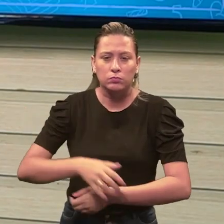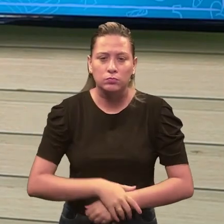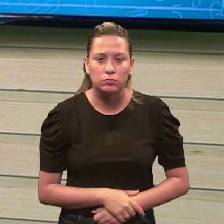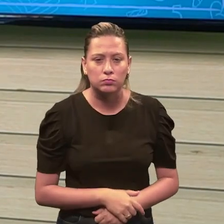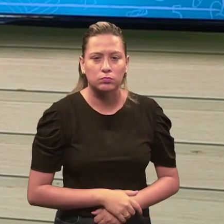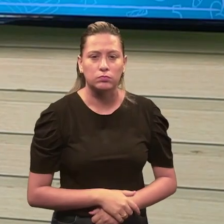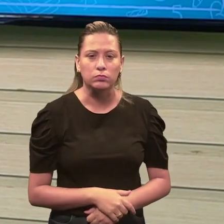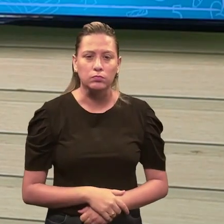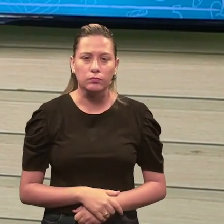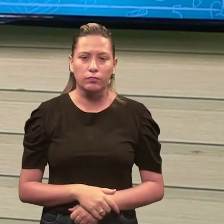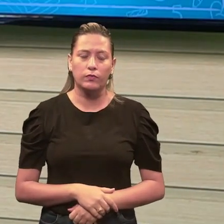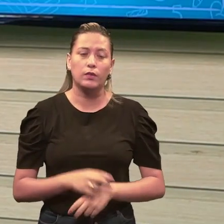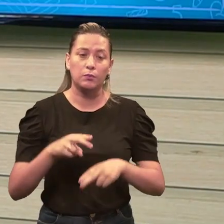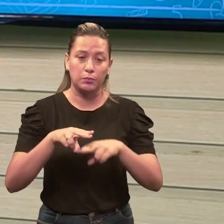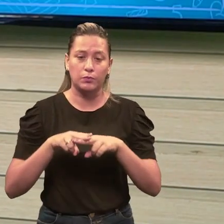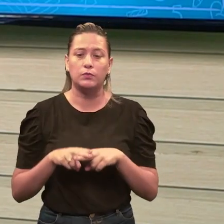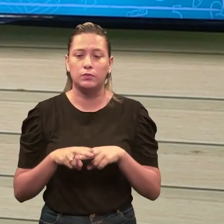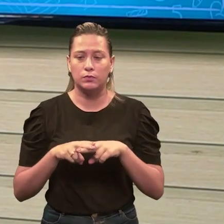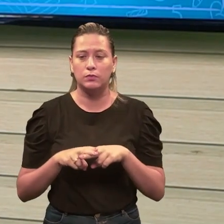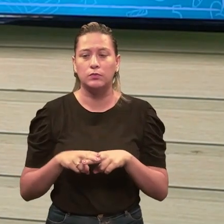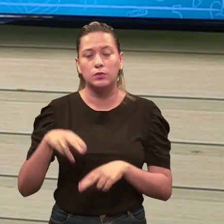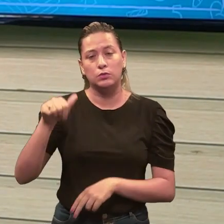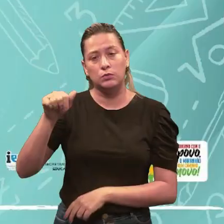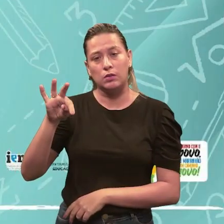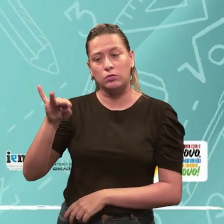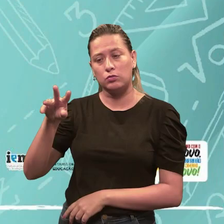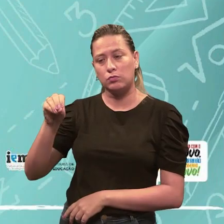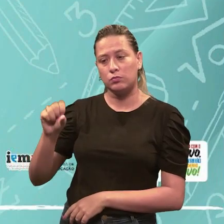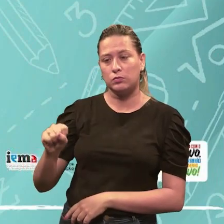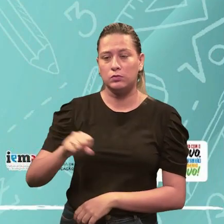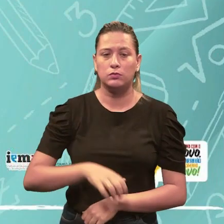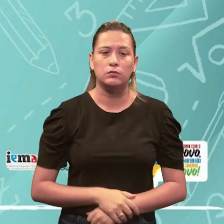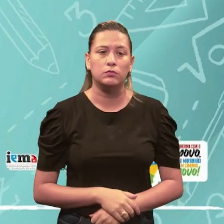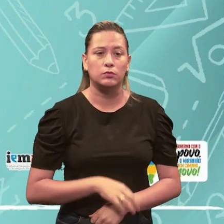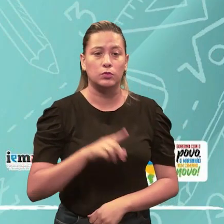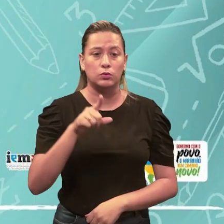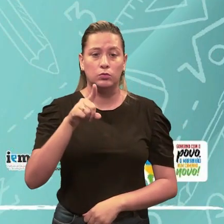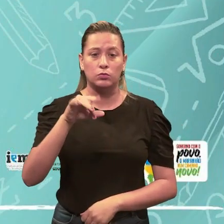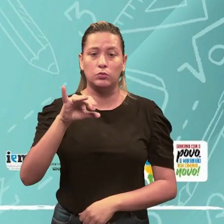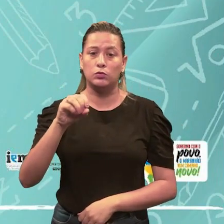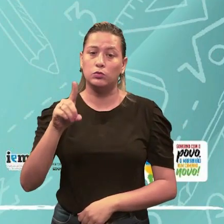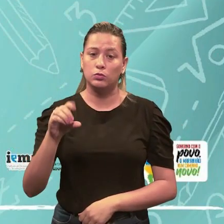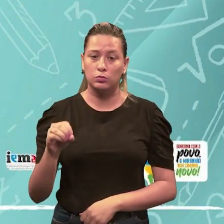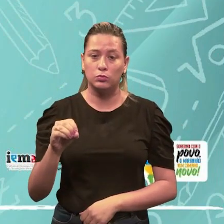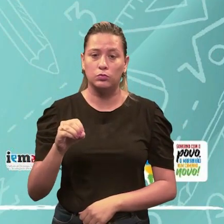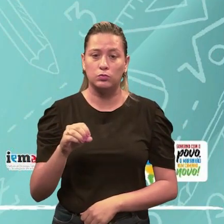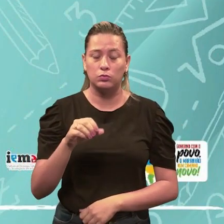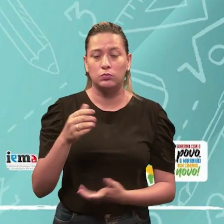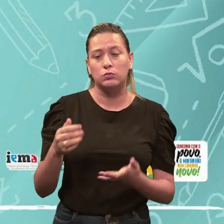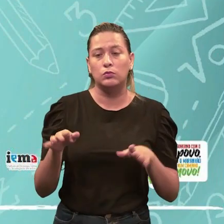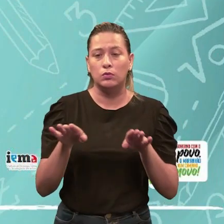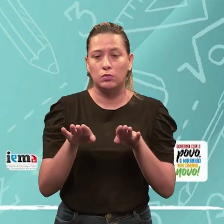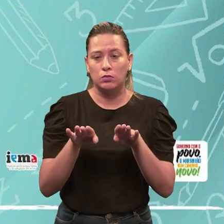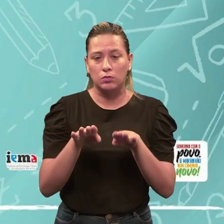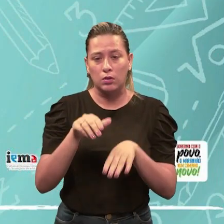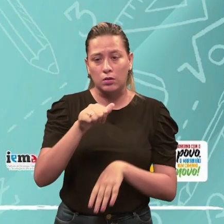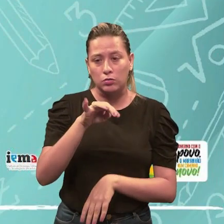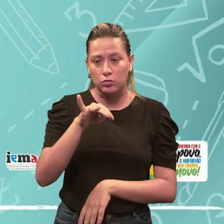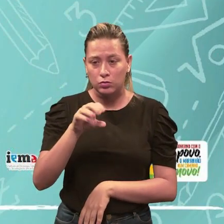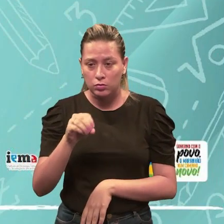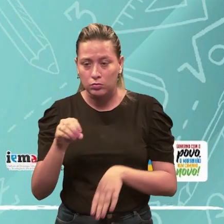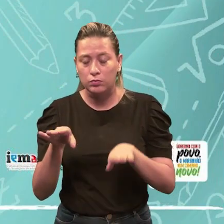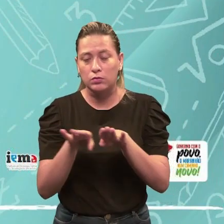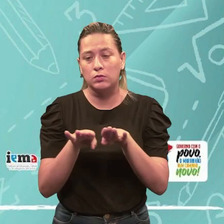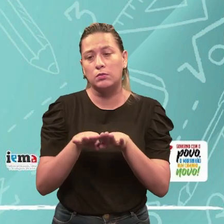circuito. Então, por isso que eles são conhecidos como ativos. Então, o diodo é um componente ativo, assim como o transitor em